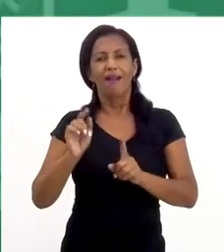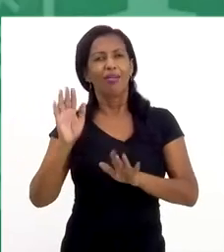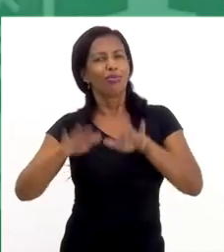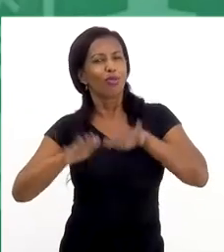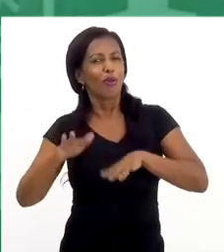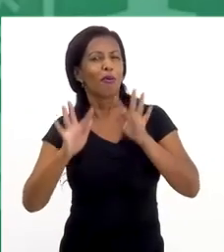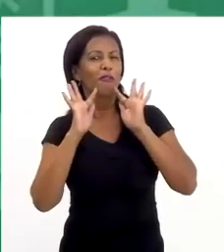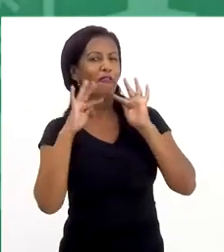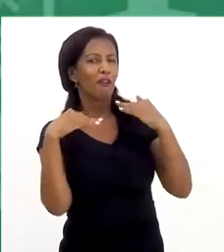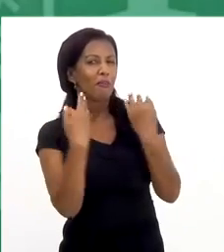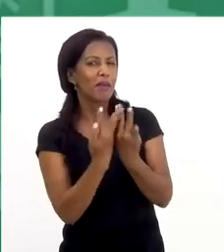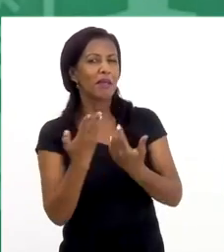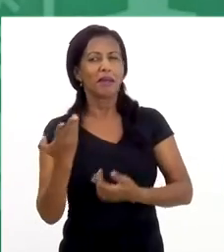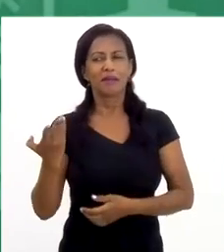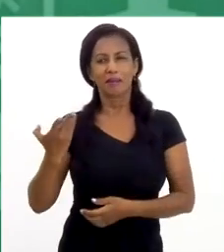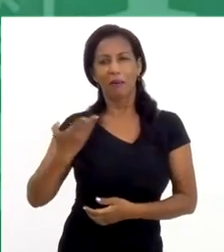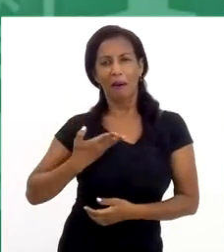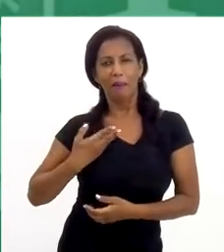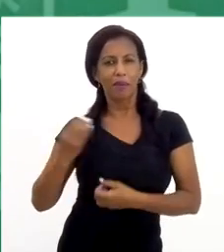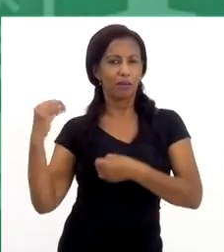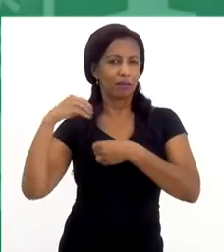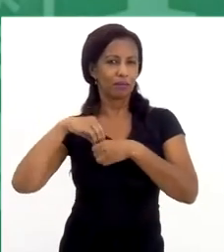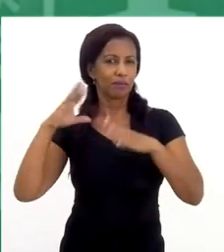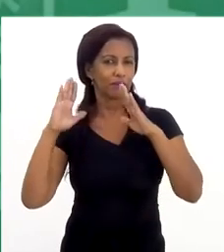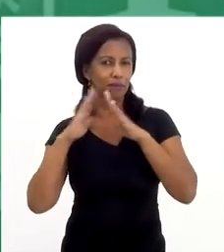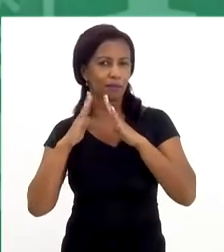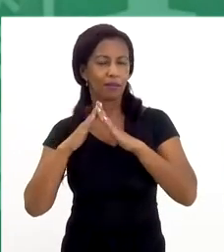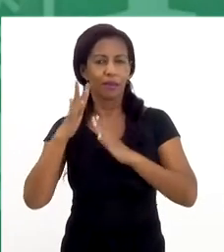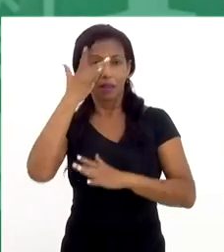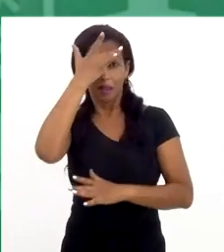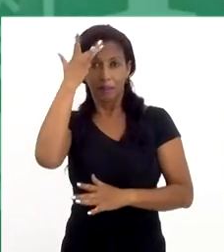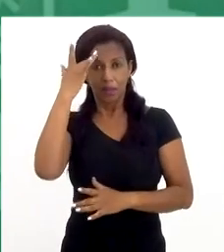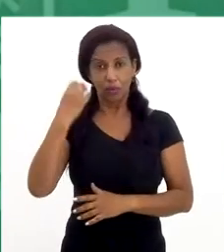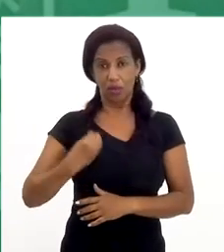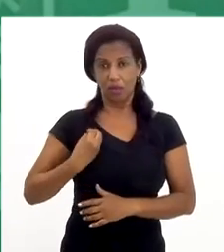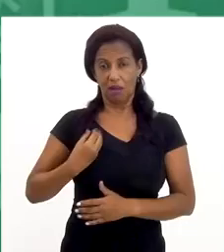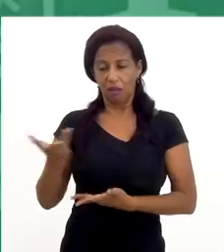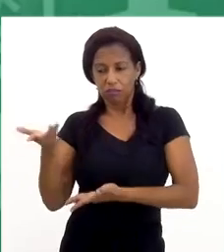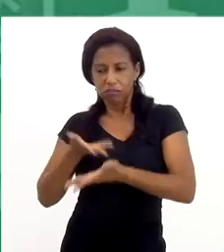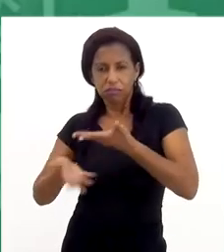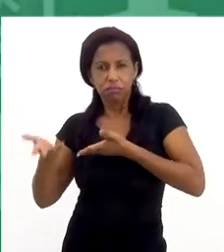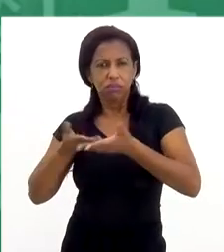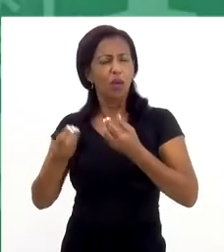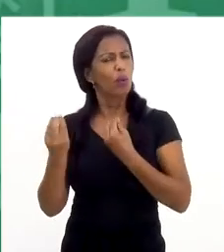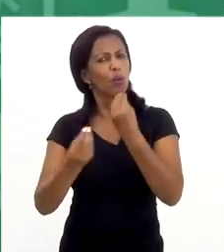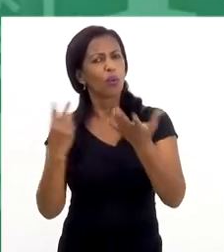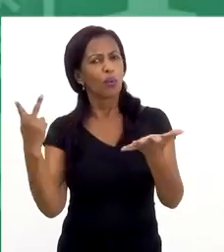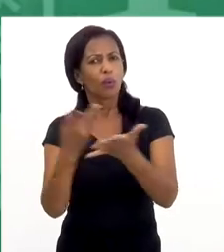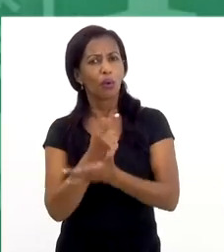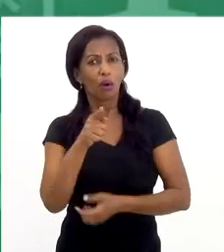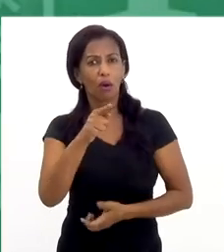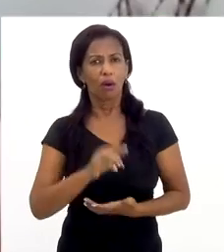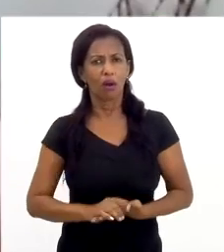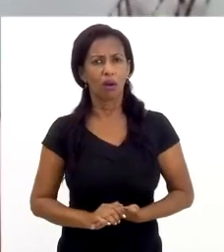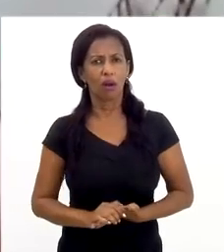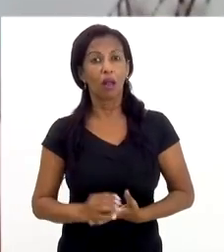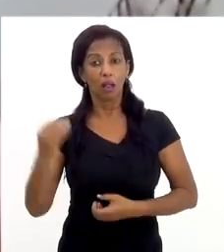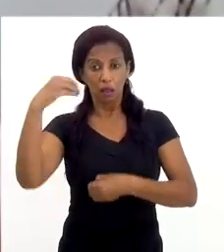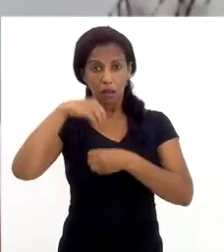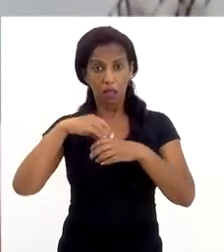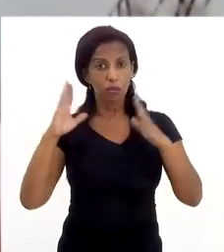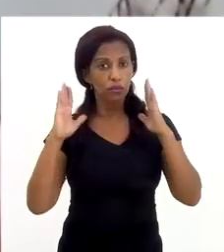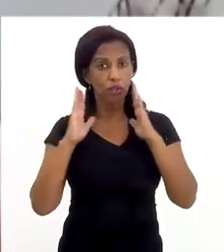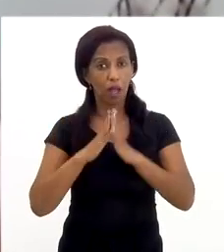próximas parentes amigos de familiares dos Pais enfim pessoas que estão ali no seu convívio como que foi no seu caso